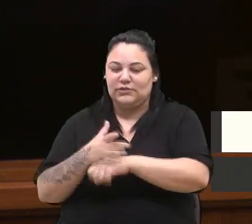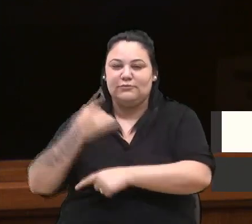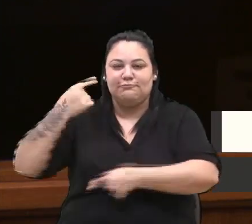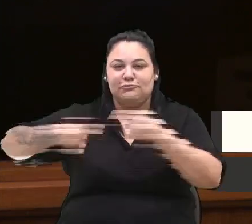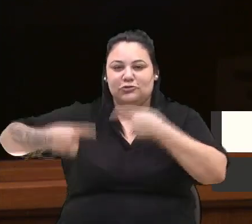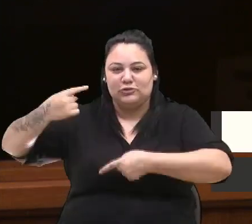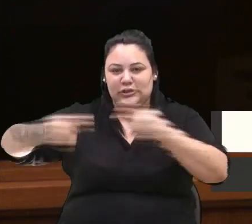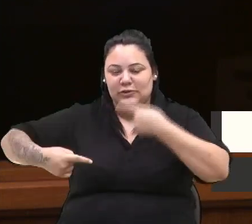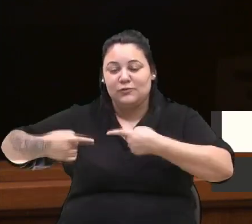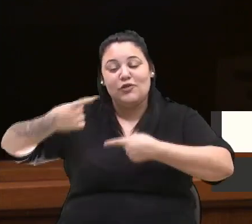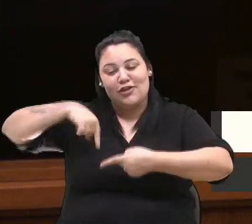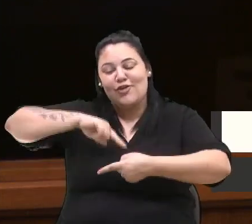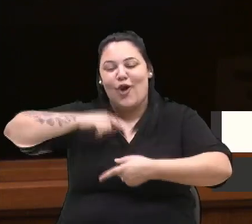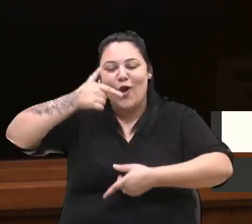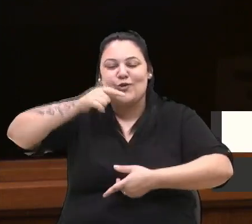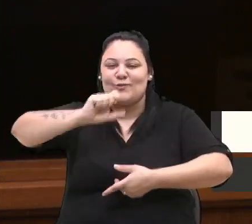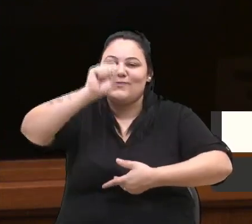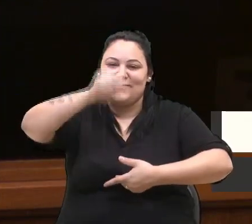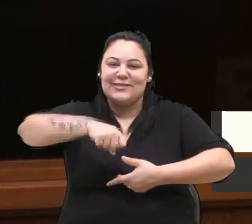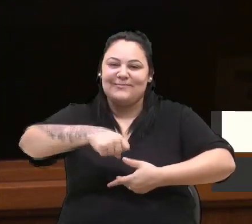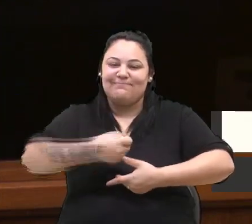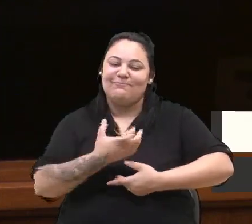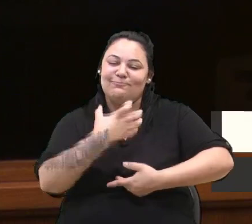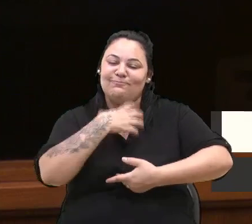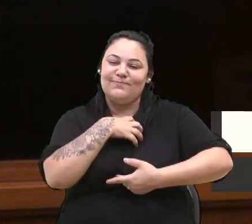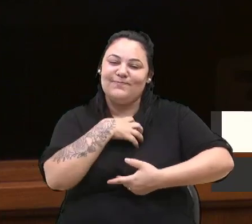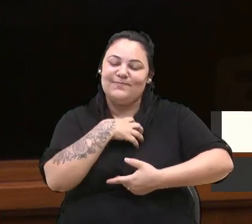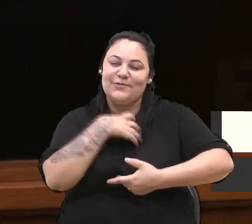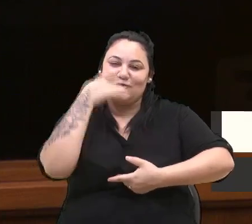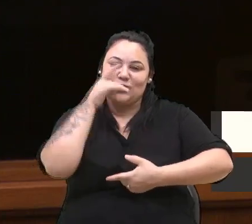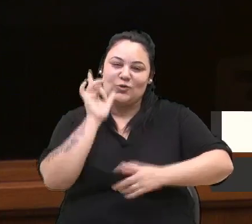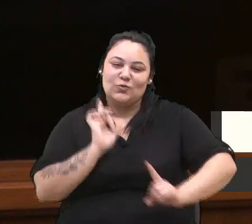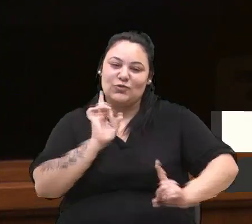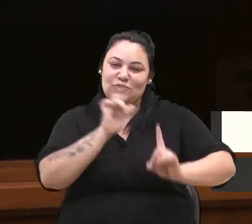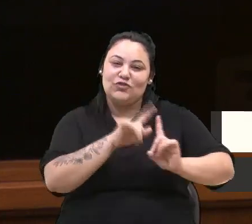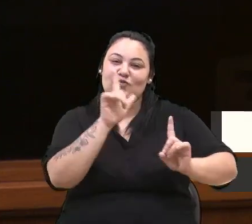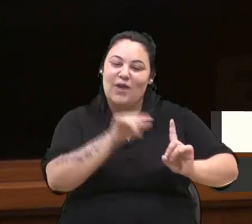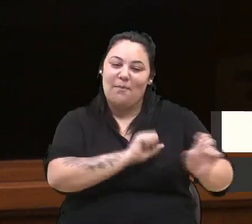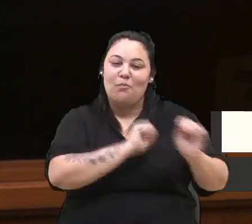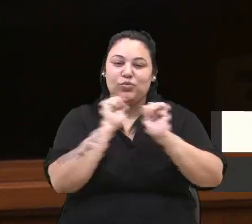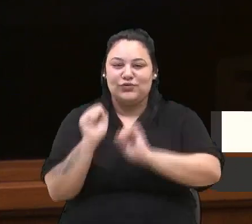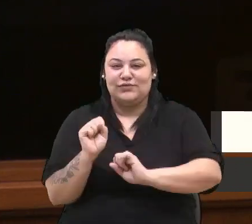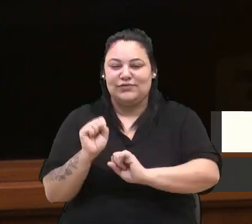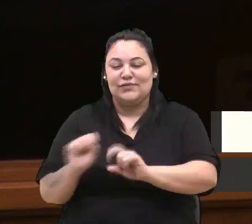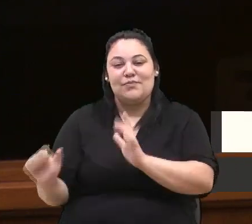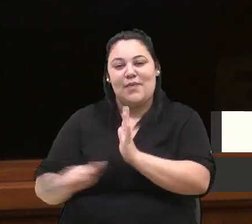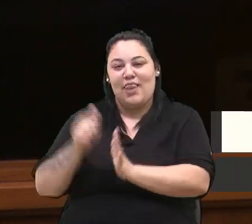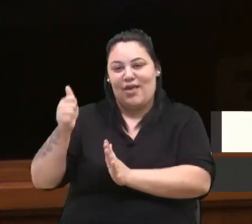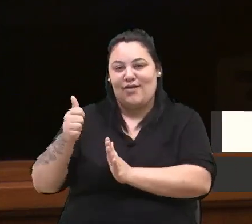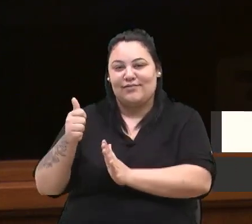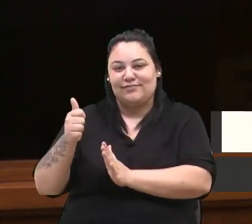e que conseguimos, de alguma maneira, chegar ao que é possível e melhor